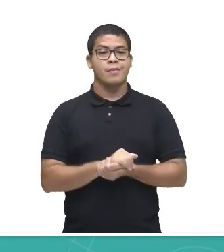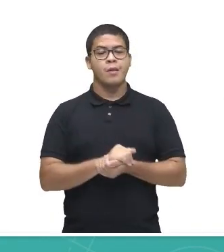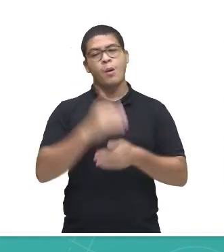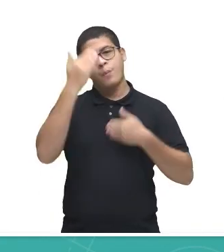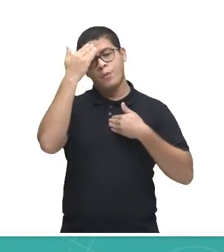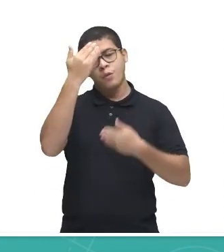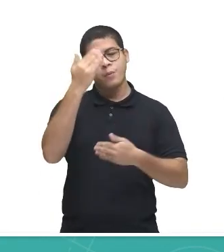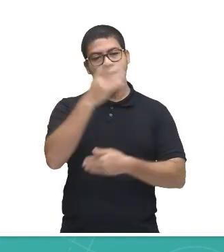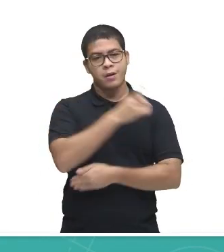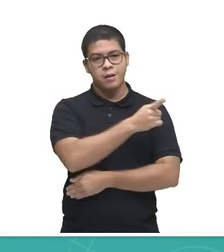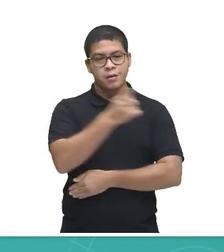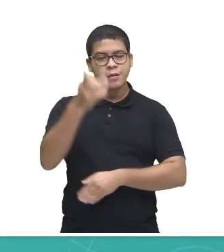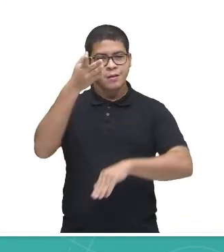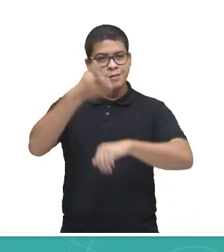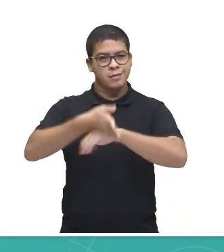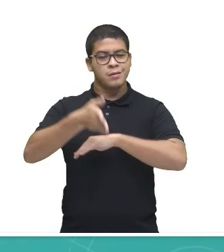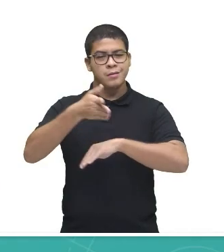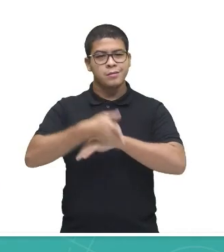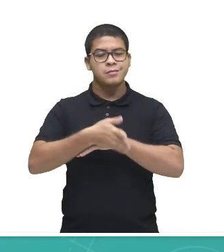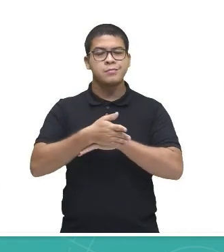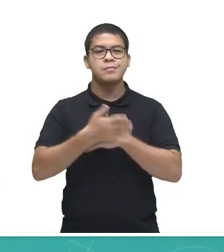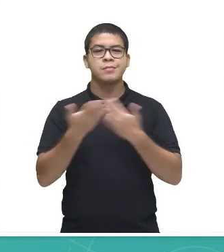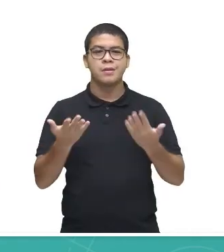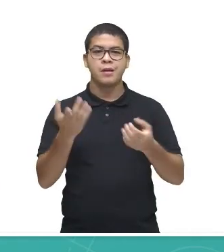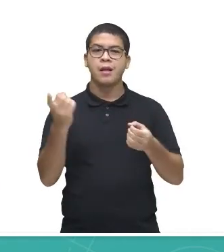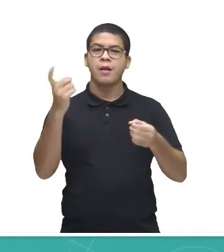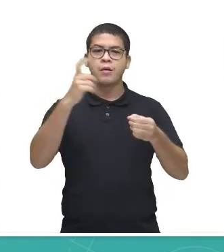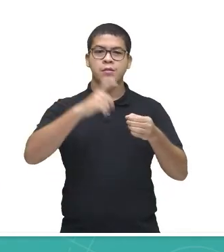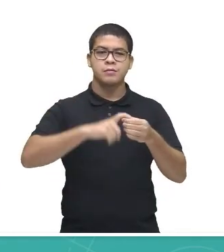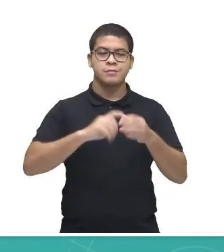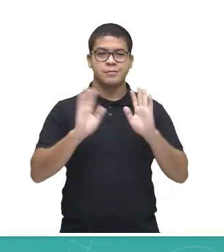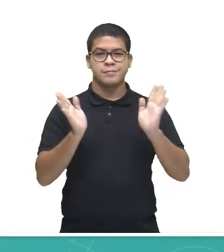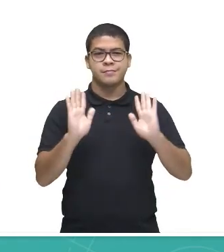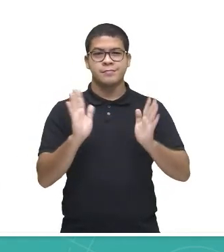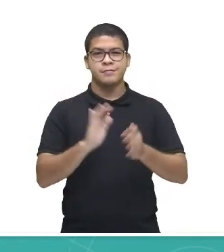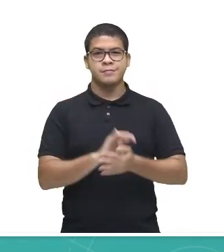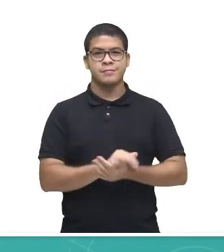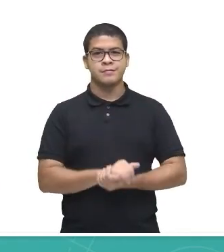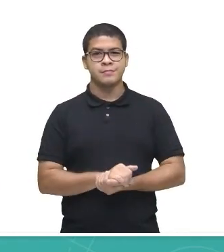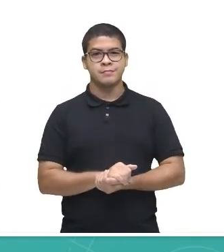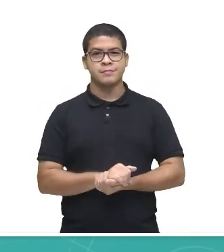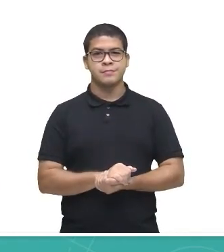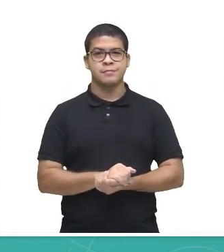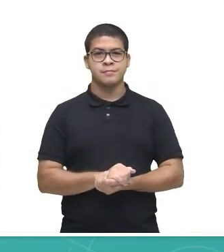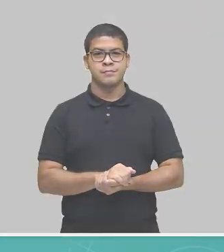muito obrigado pela participação de todos e a gente se encontra em uma próxima aula. Valeu!